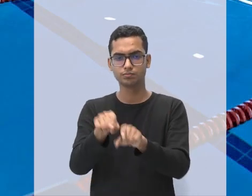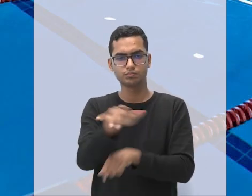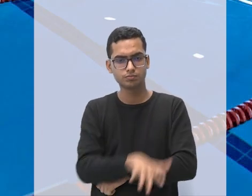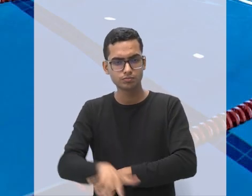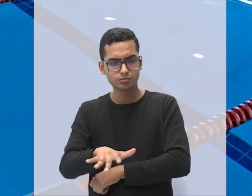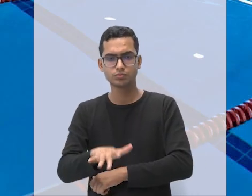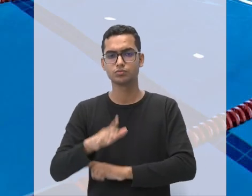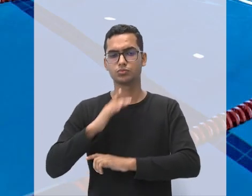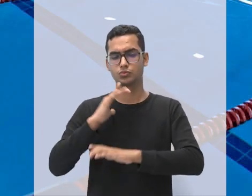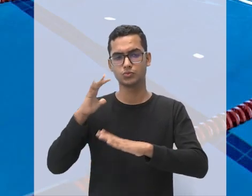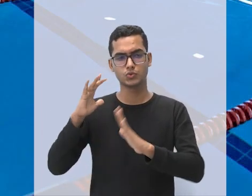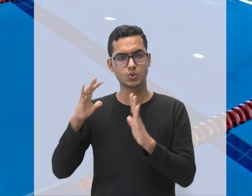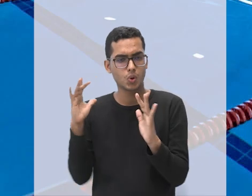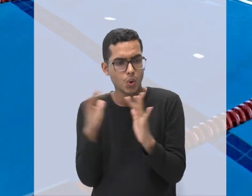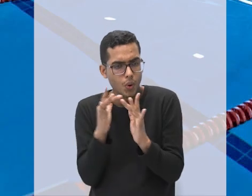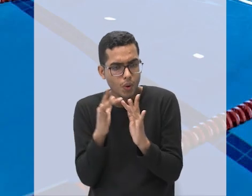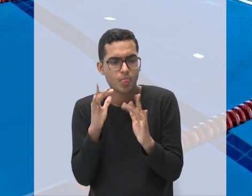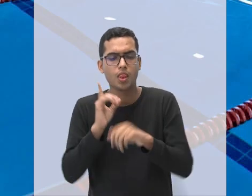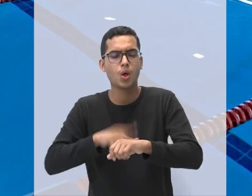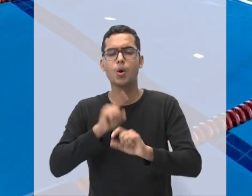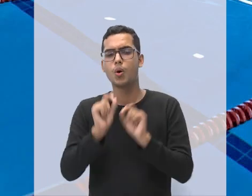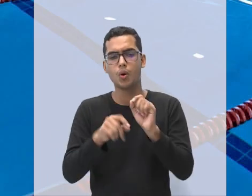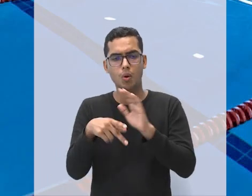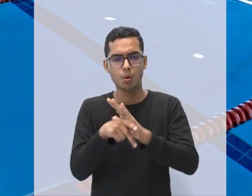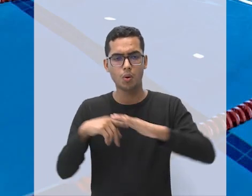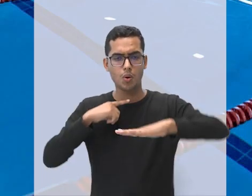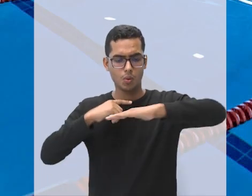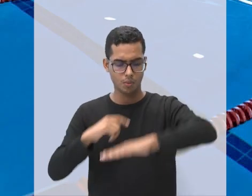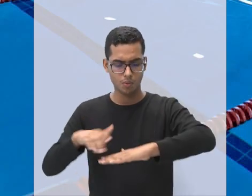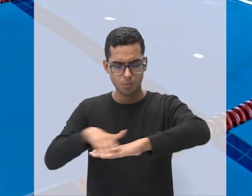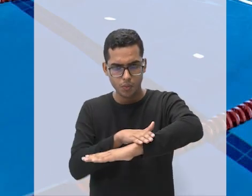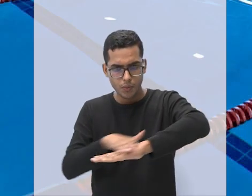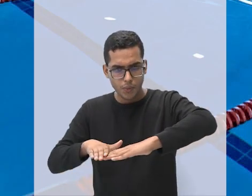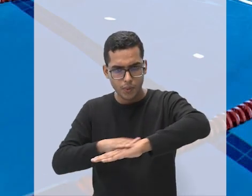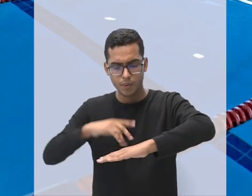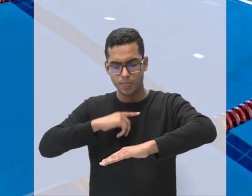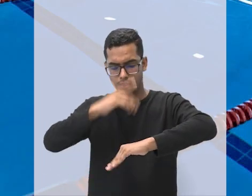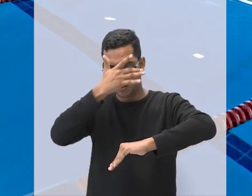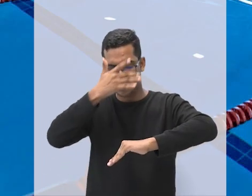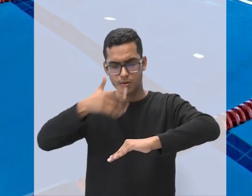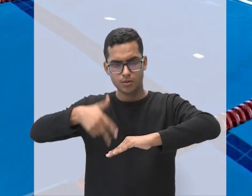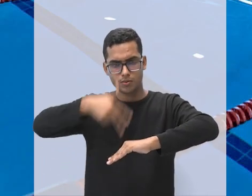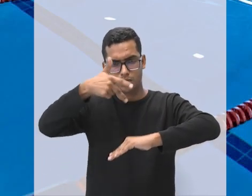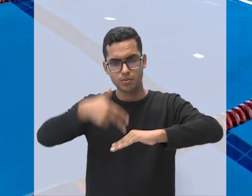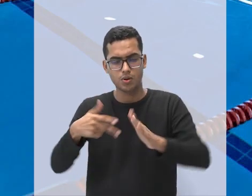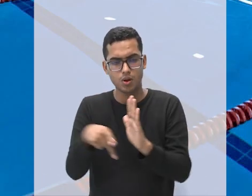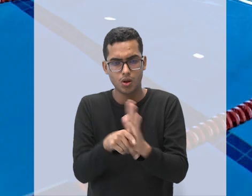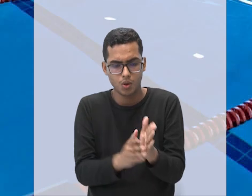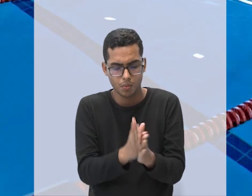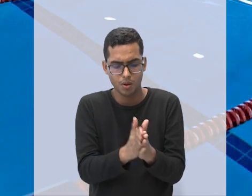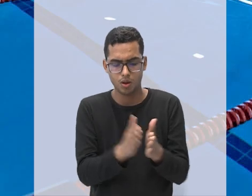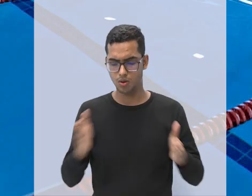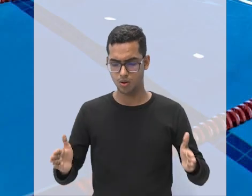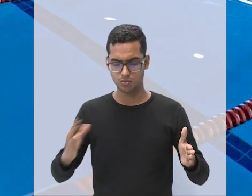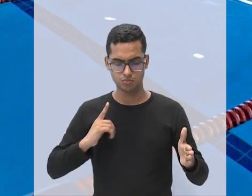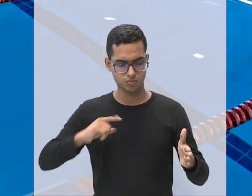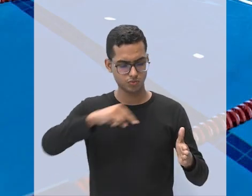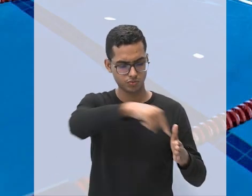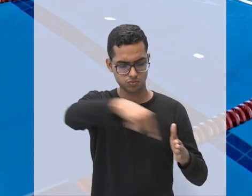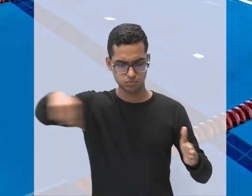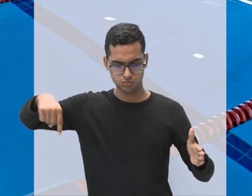vários equipamentos tecnológicos, principalmente para arbitrar, né, para arbitragem desse esporte. Nós